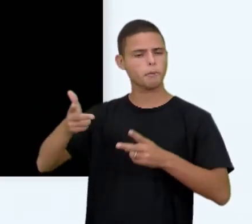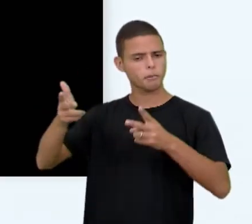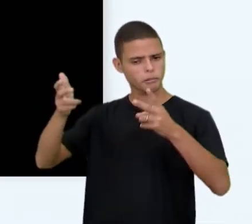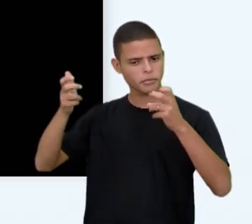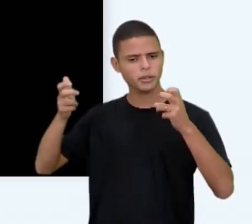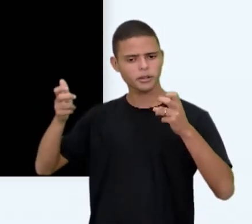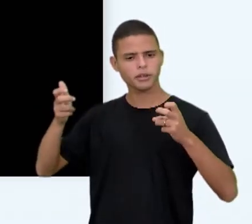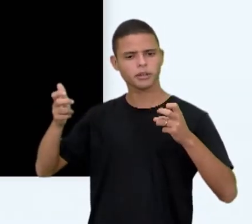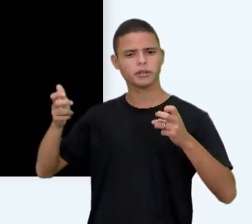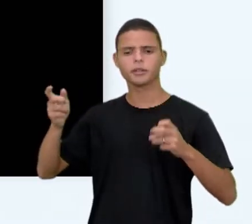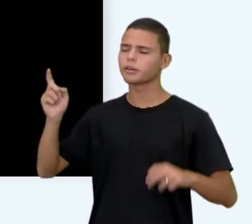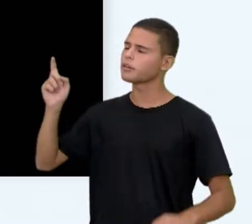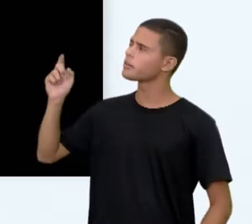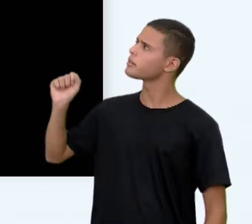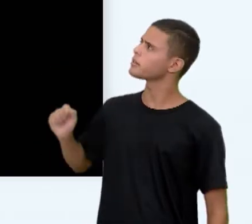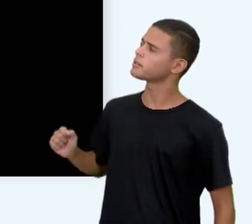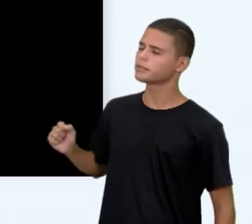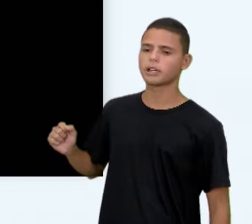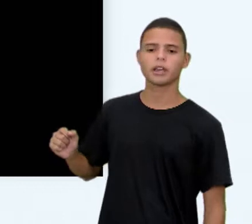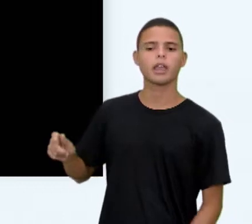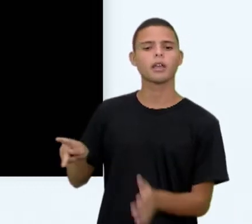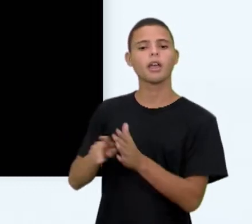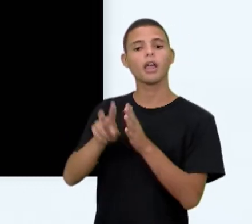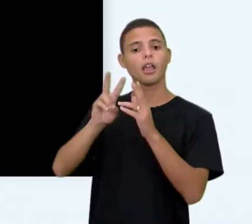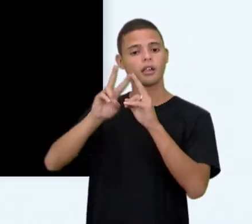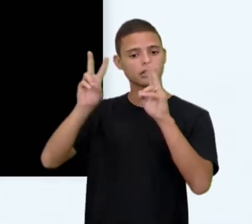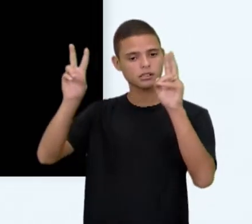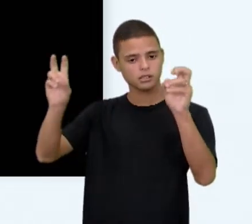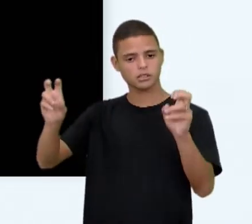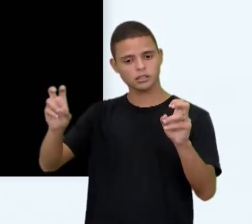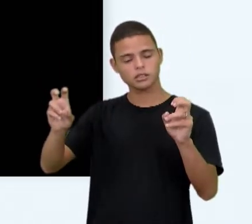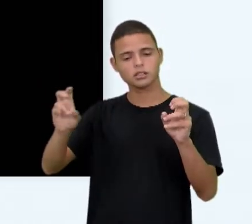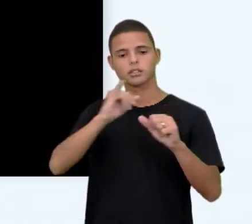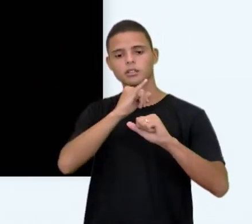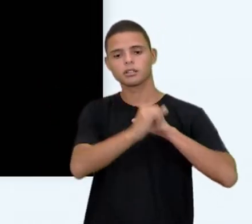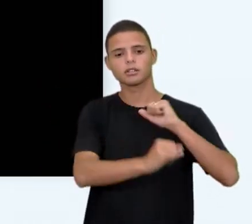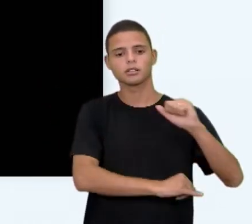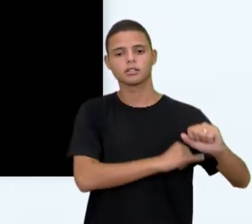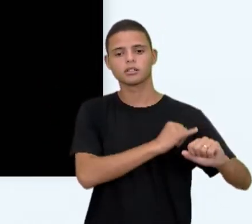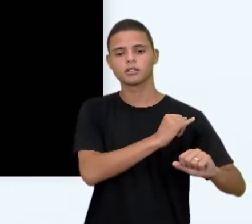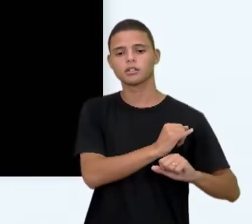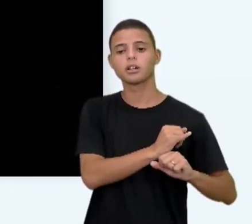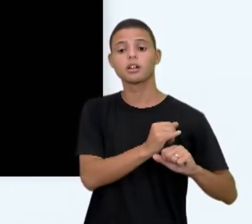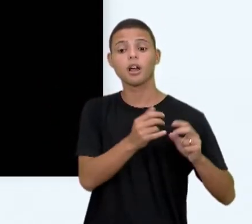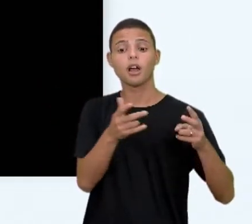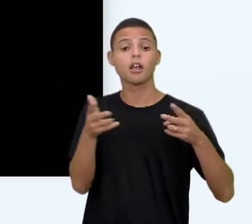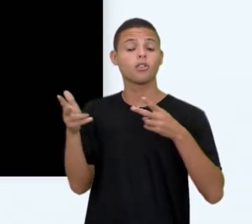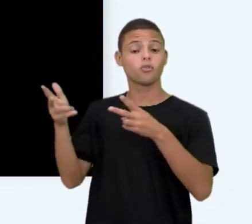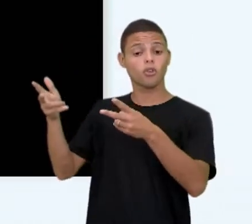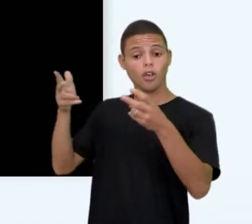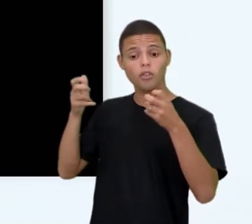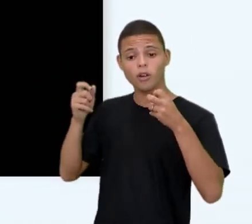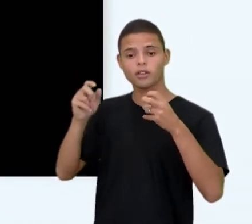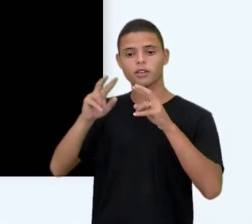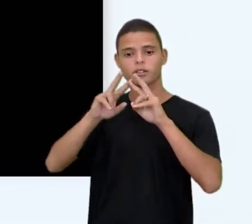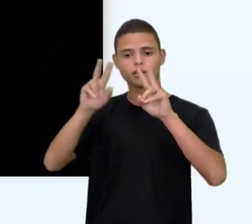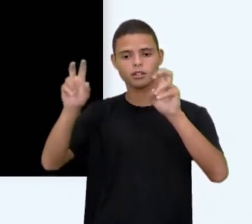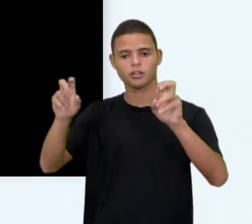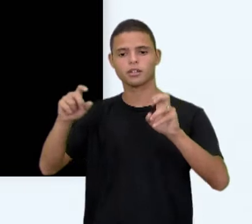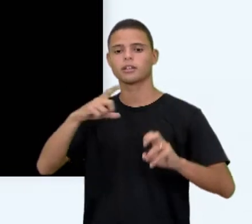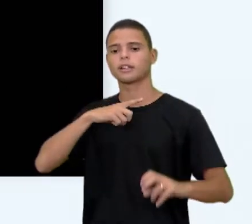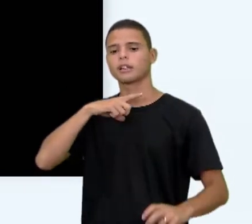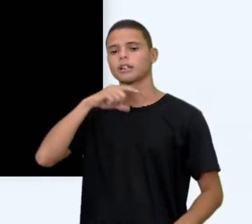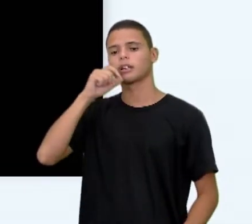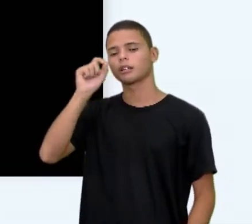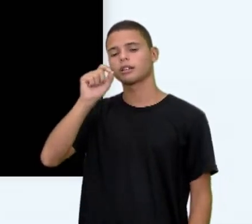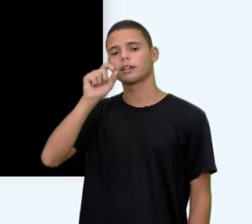que o cartoon está tratando sobre um tema acerca da internet, vemos que dentro deste tema há presença